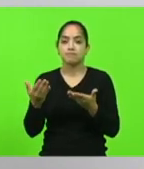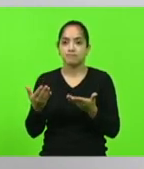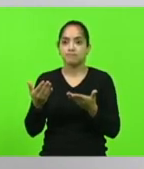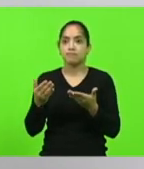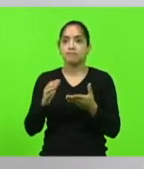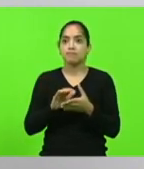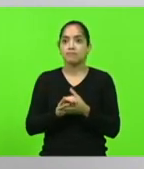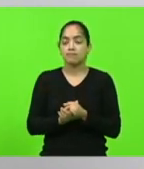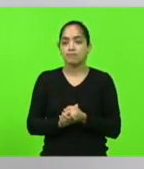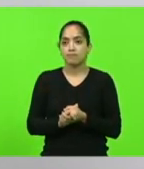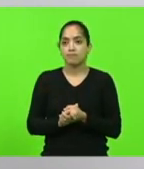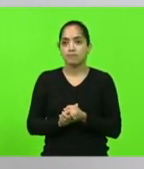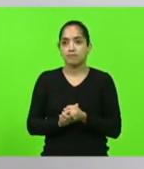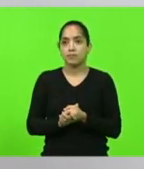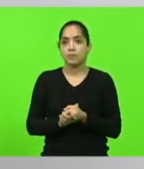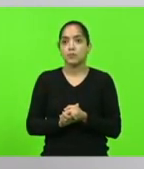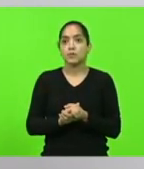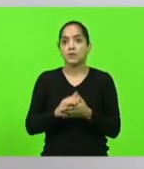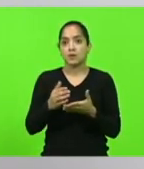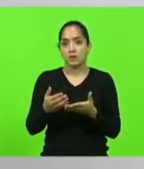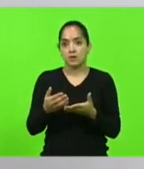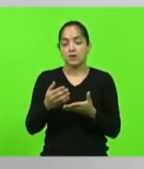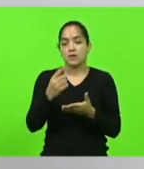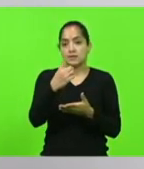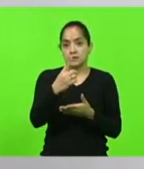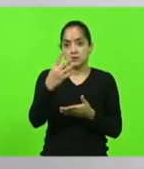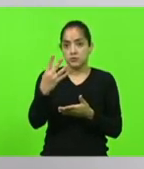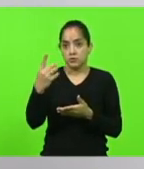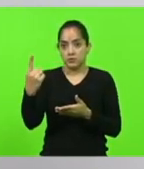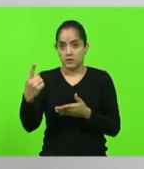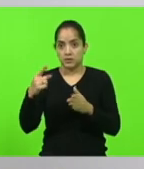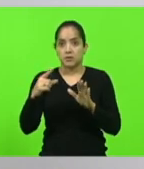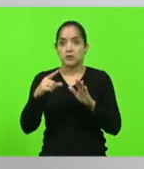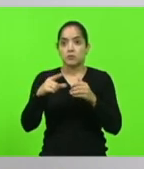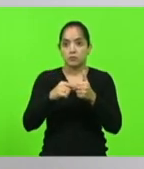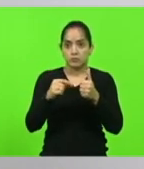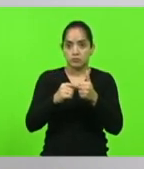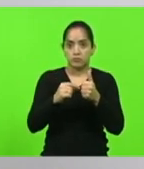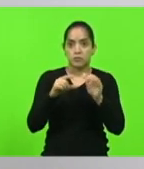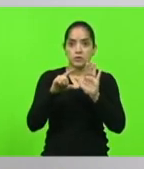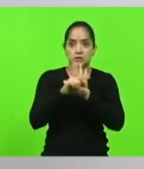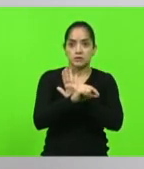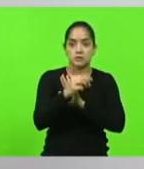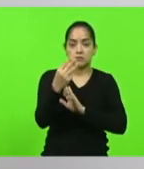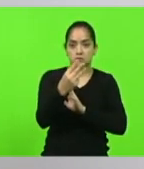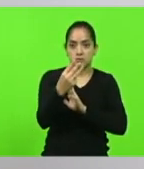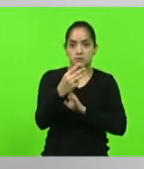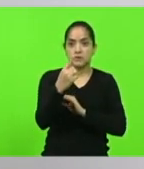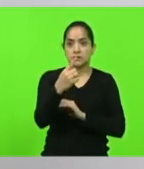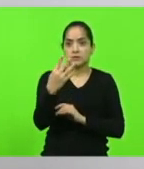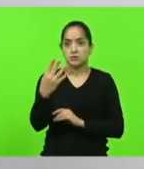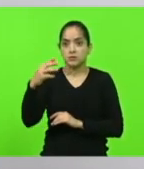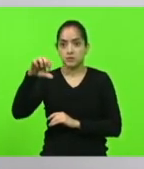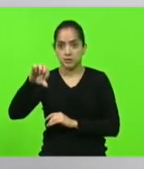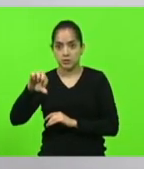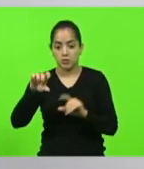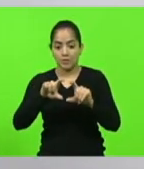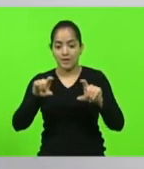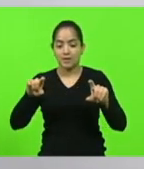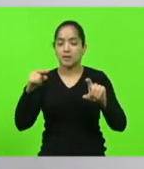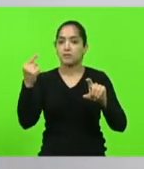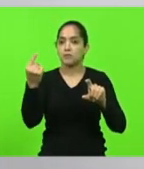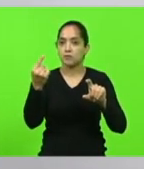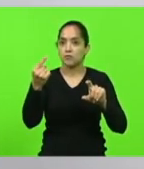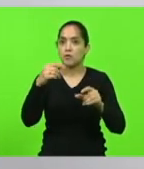termos regimentais artigo 141 inciso terceiro e 149 parágrafo único voto